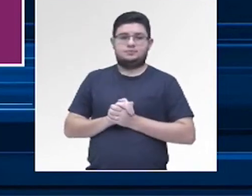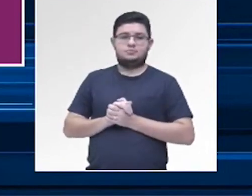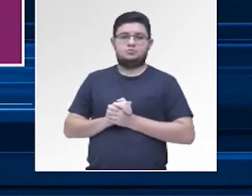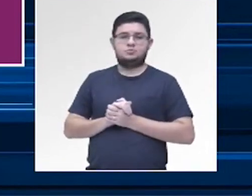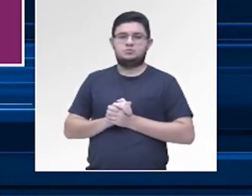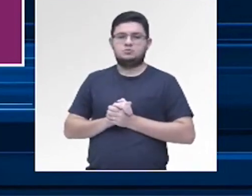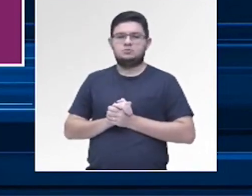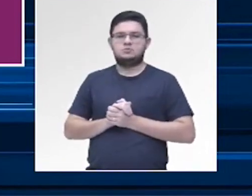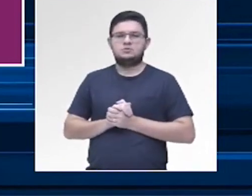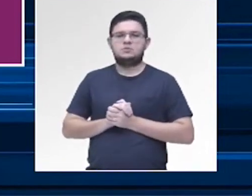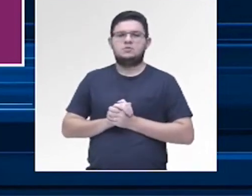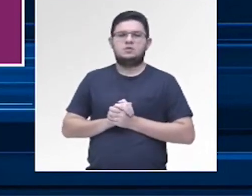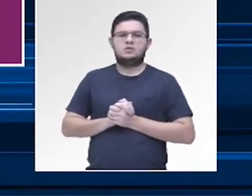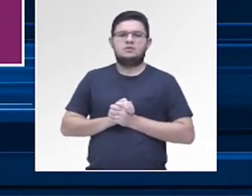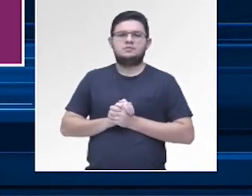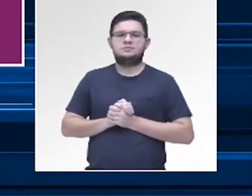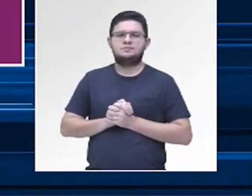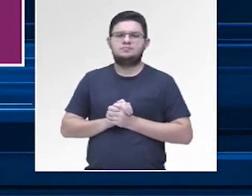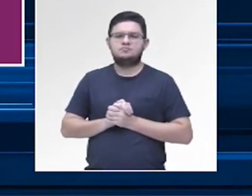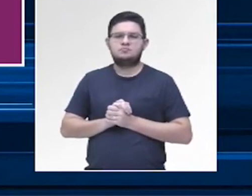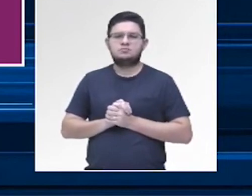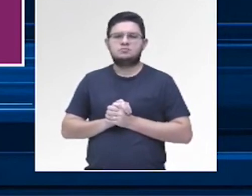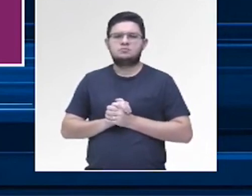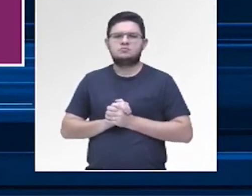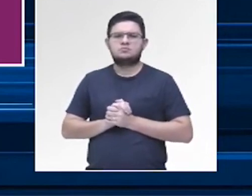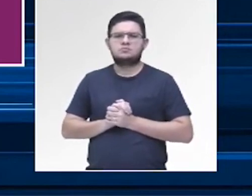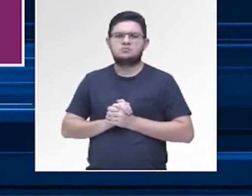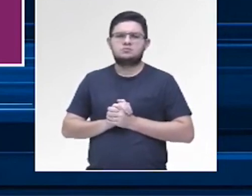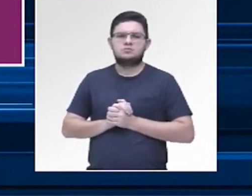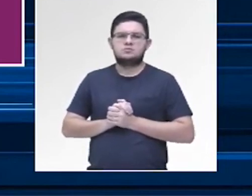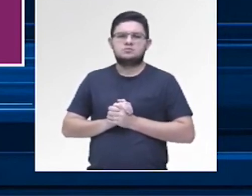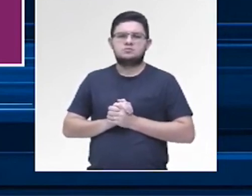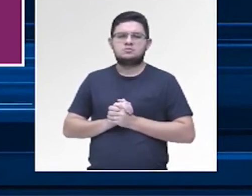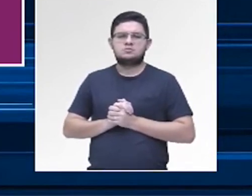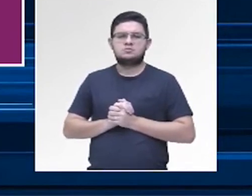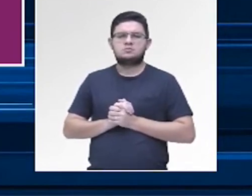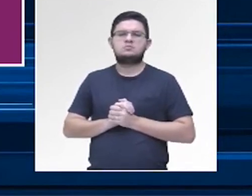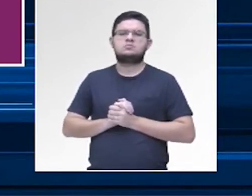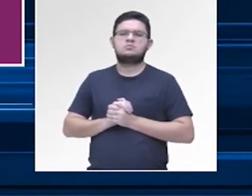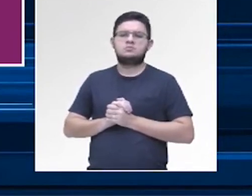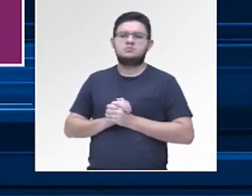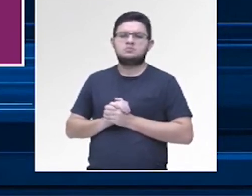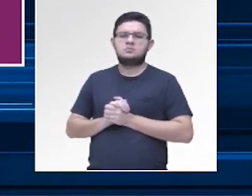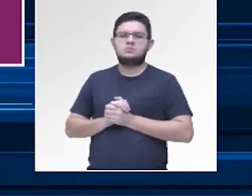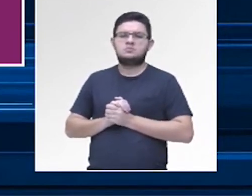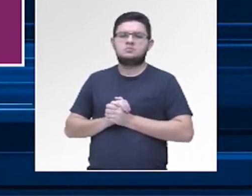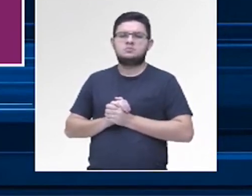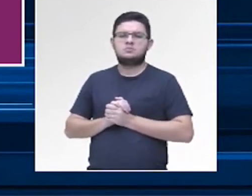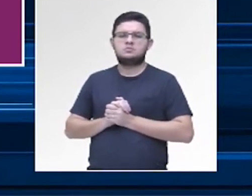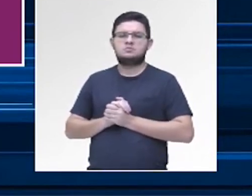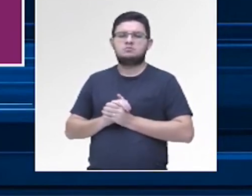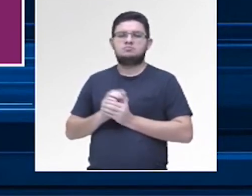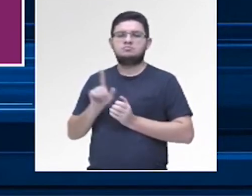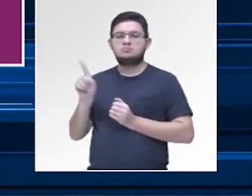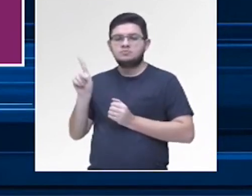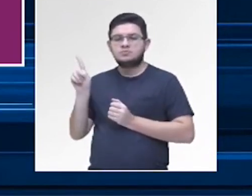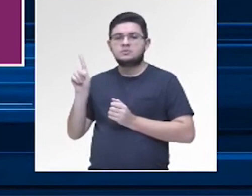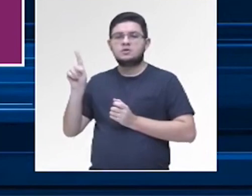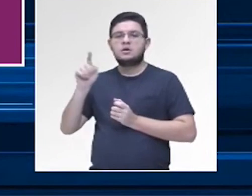the wealthiest woman in India, né? Wealthiest também é rica, tá, gente? Então é um